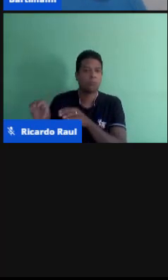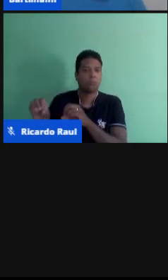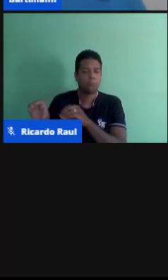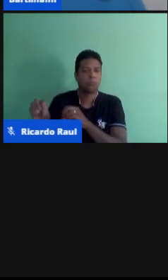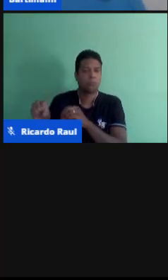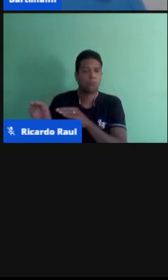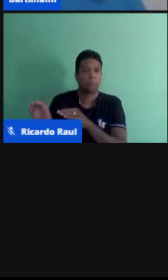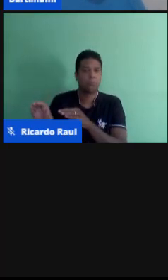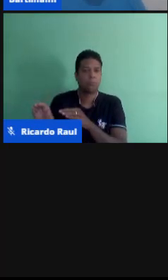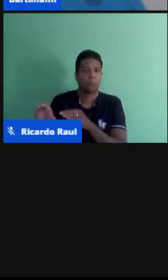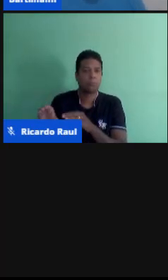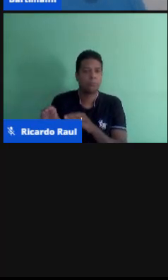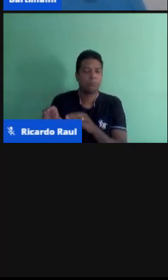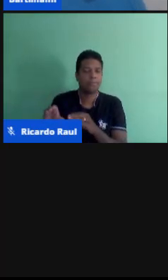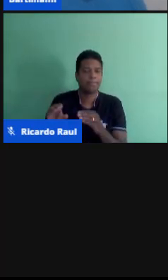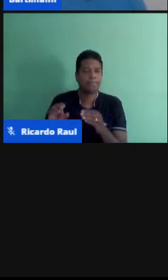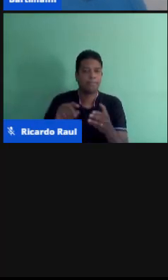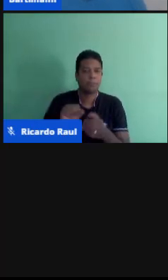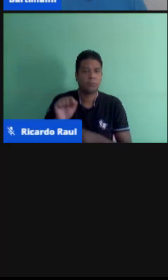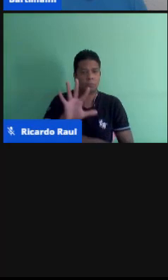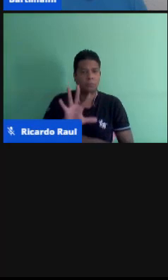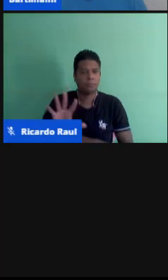de paisagem é muito importante.